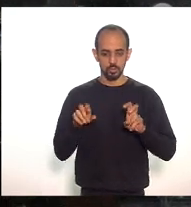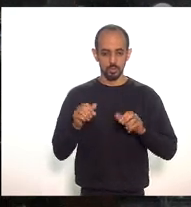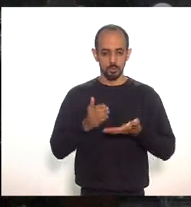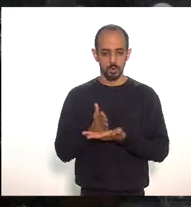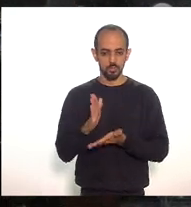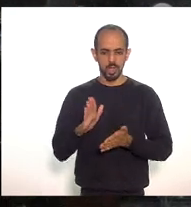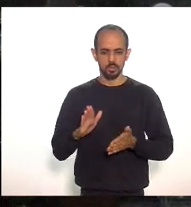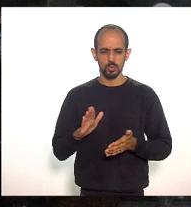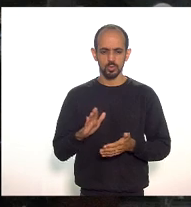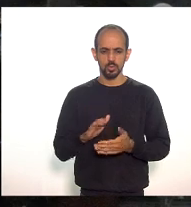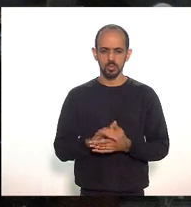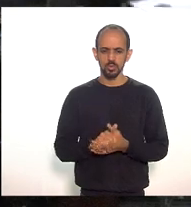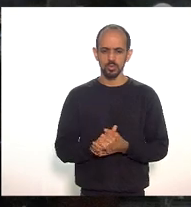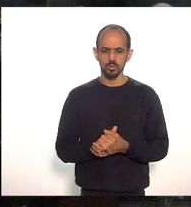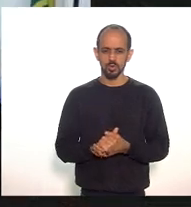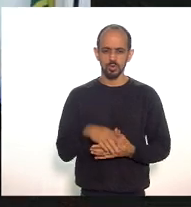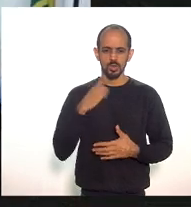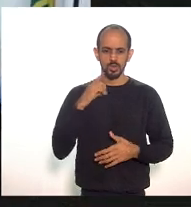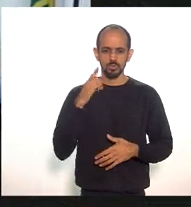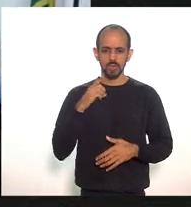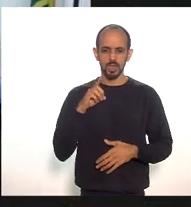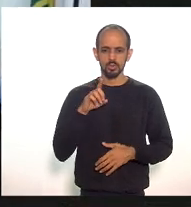Deputado Dionísio Lins